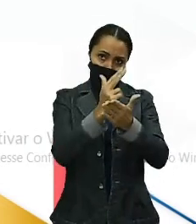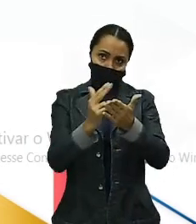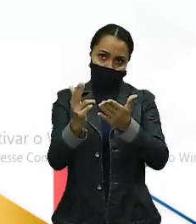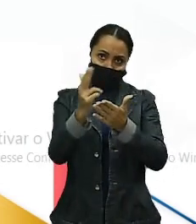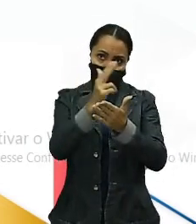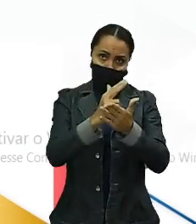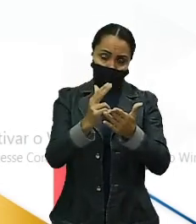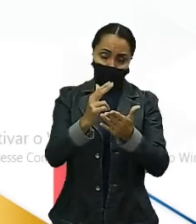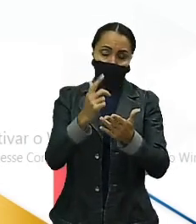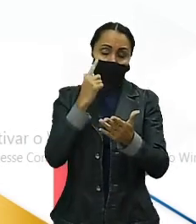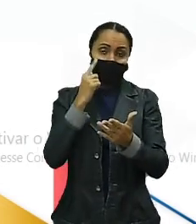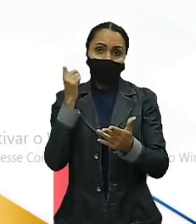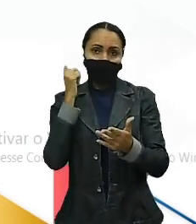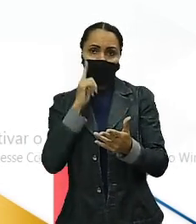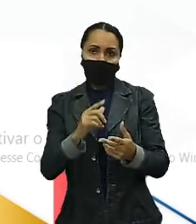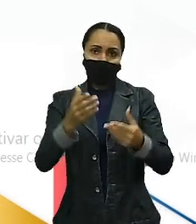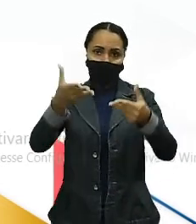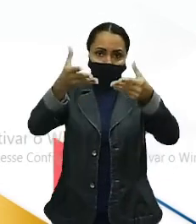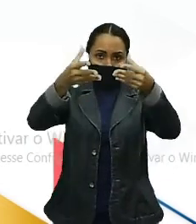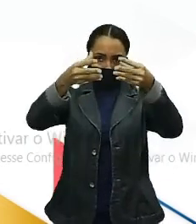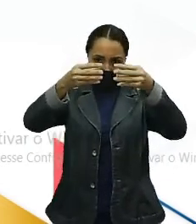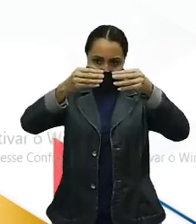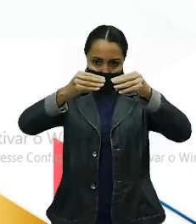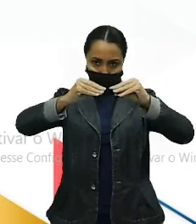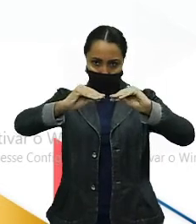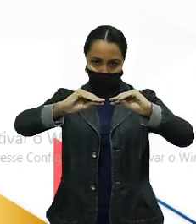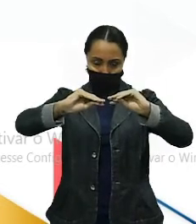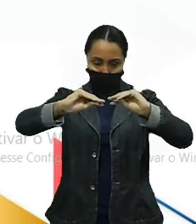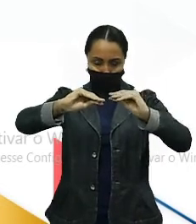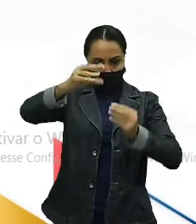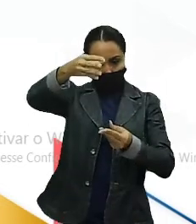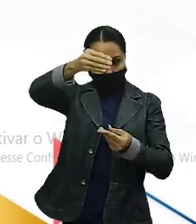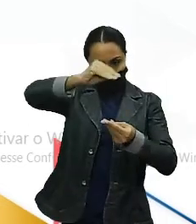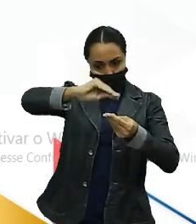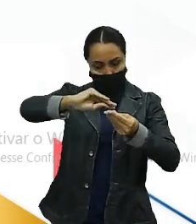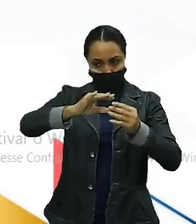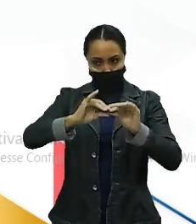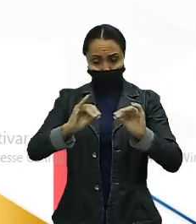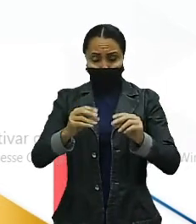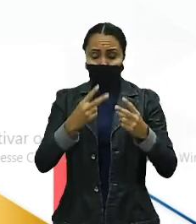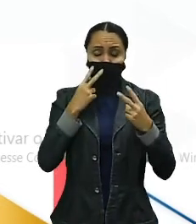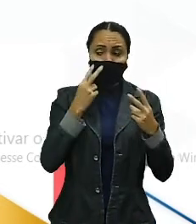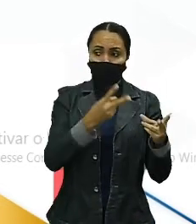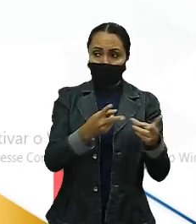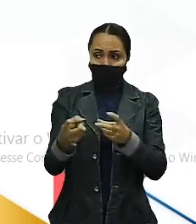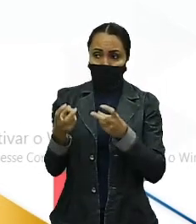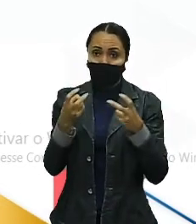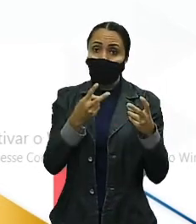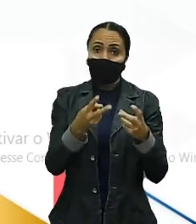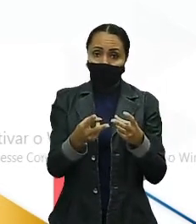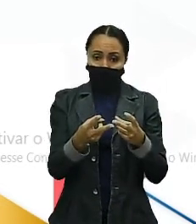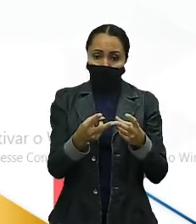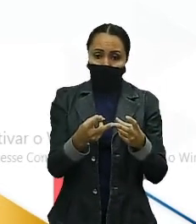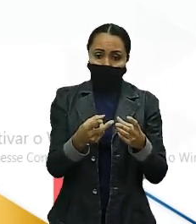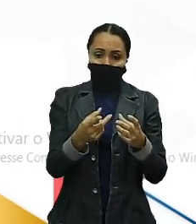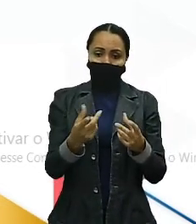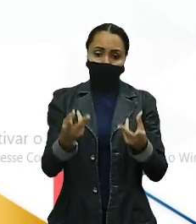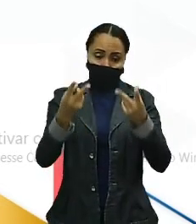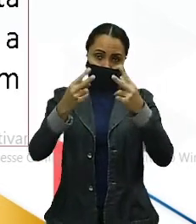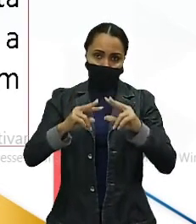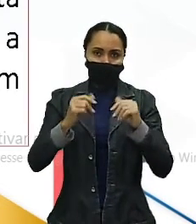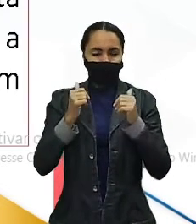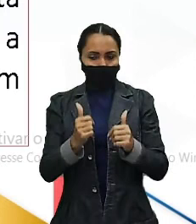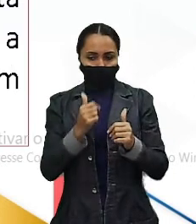papel e eu conseguisse dobrar esse papel ao meio e aí eu perceberia claramente que ela fica invertida,